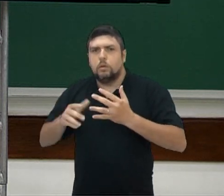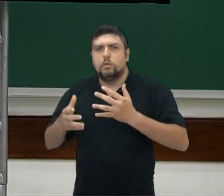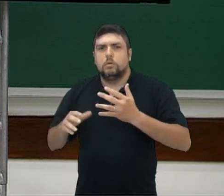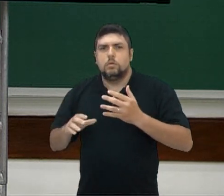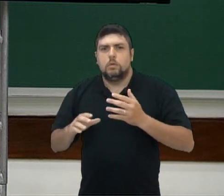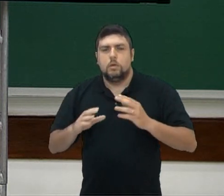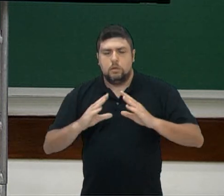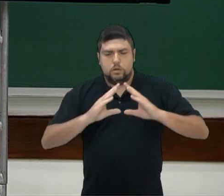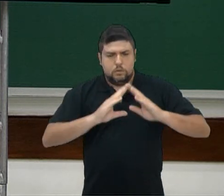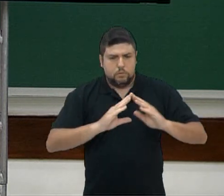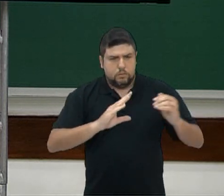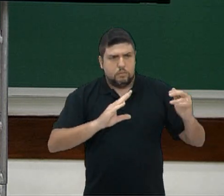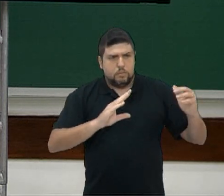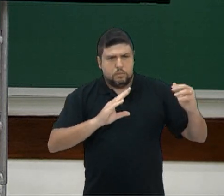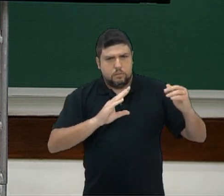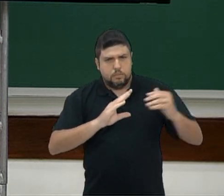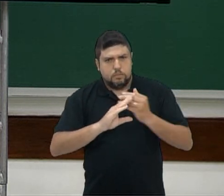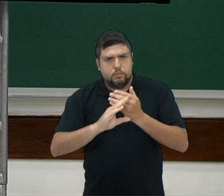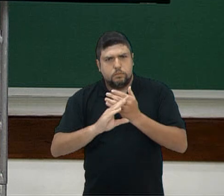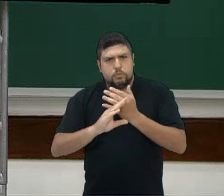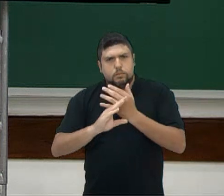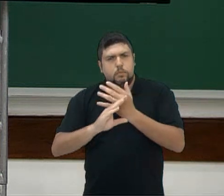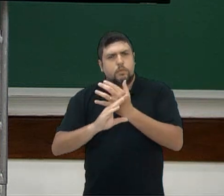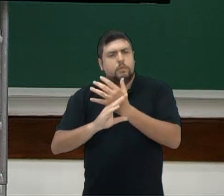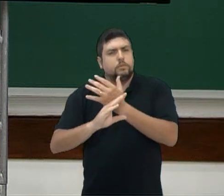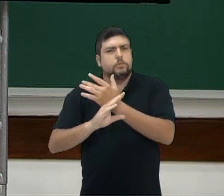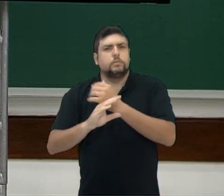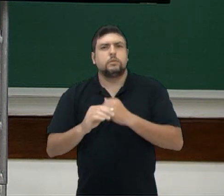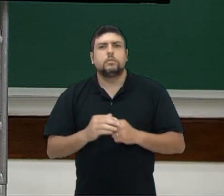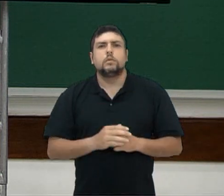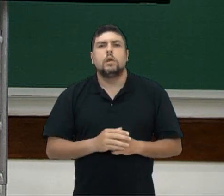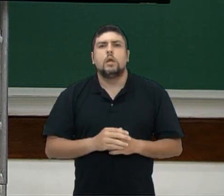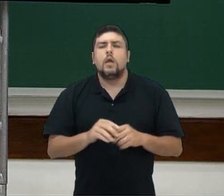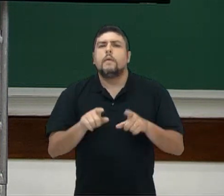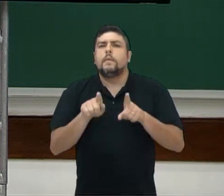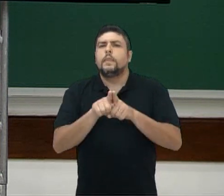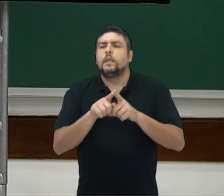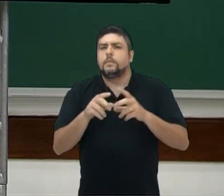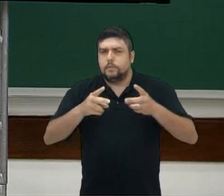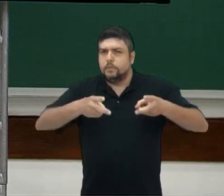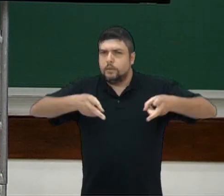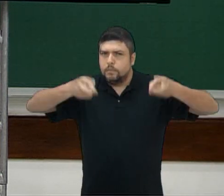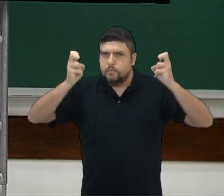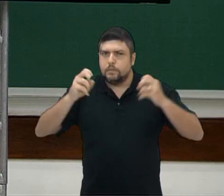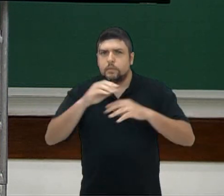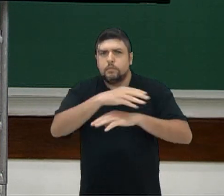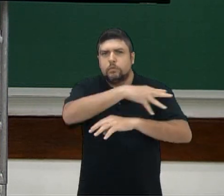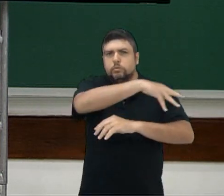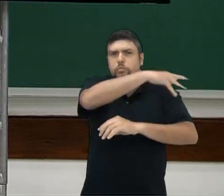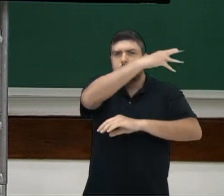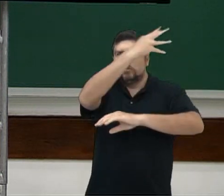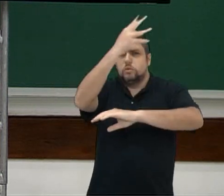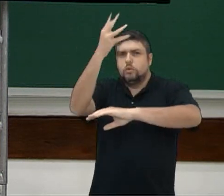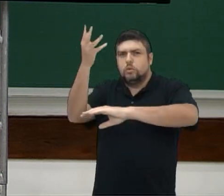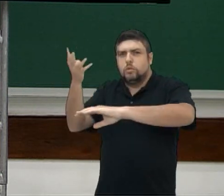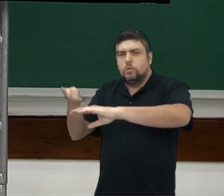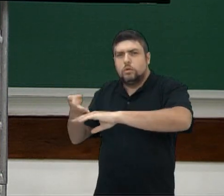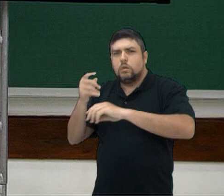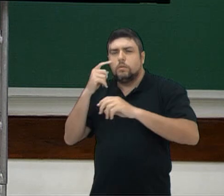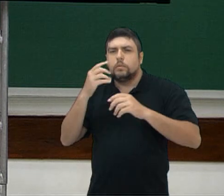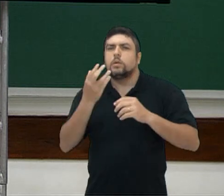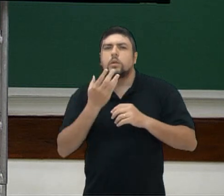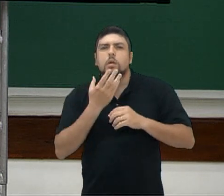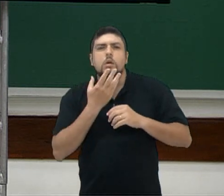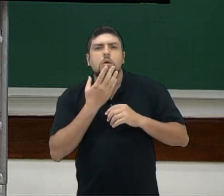essa variação. E temos isso, por exemplo, quando você consegue perceber o conceito do arco-íris. Então você tem as cores, elas